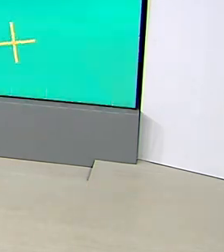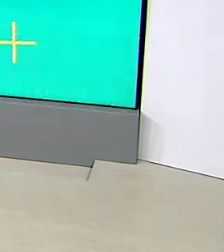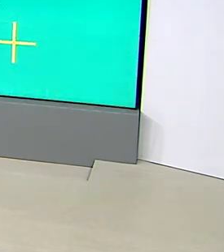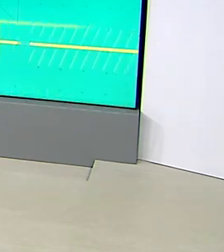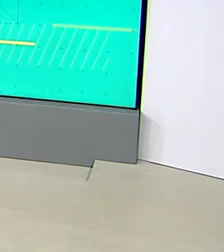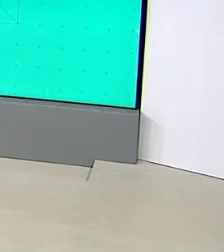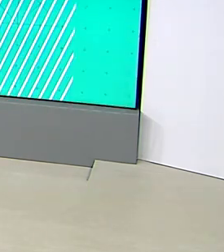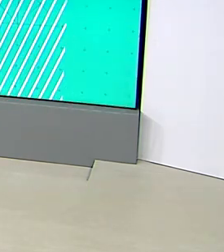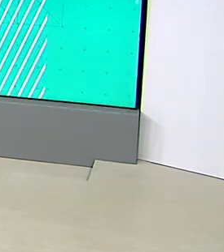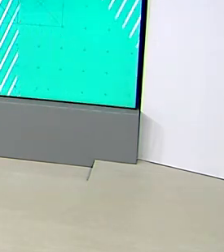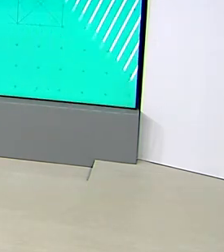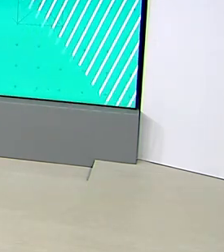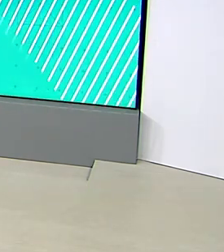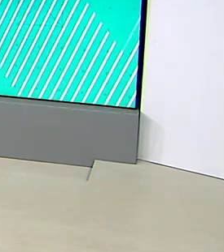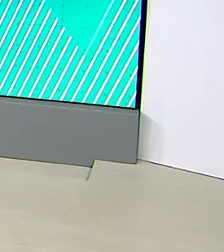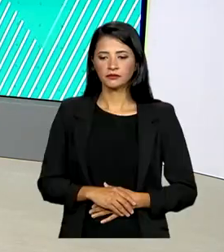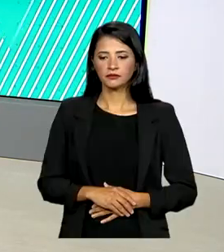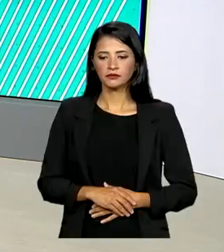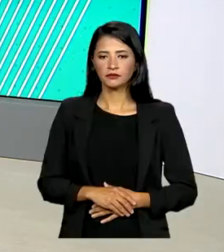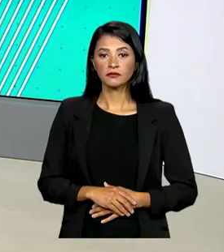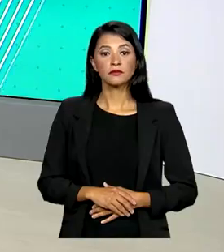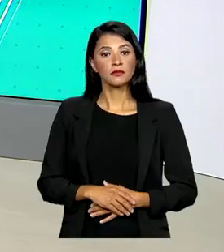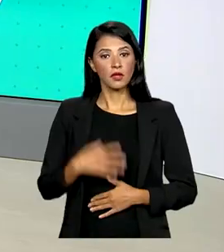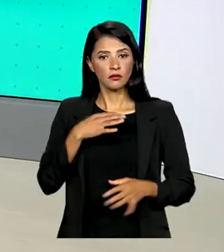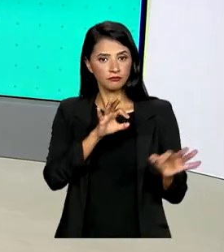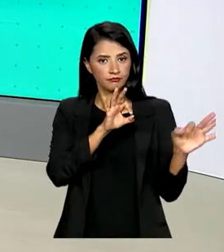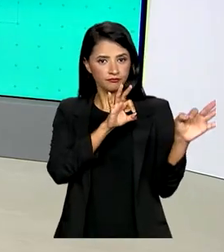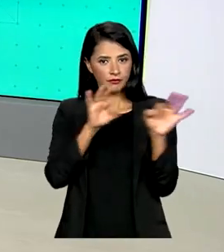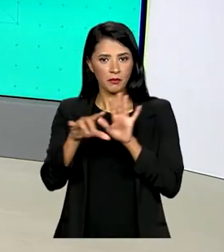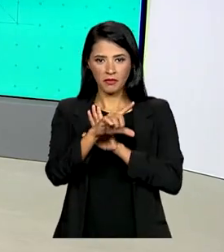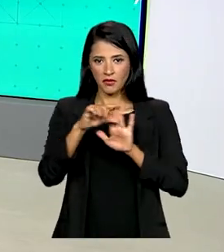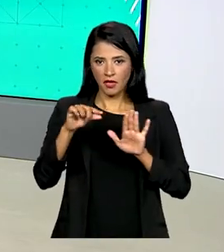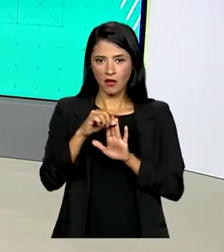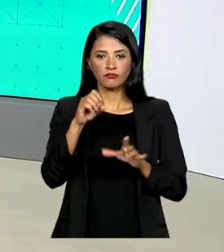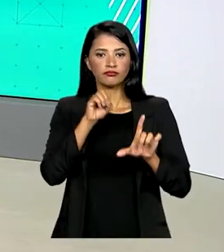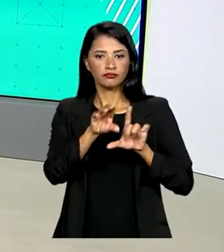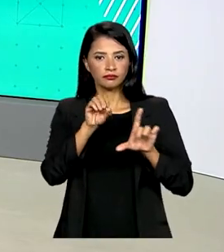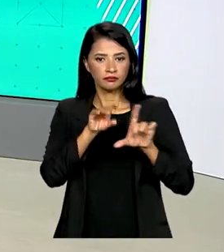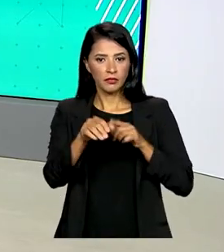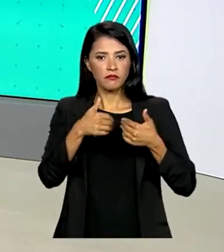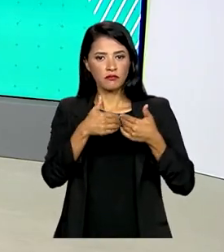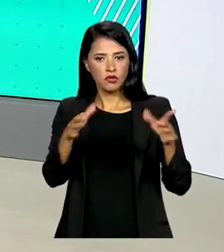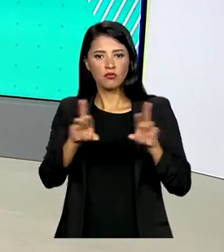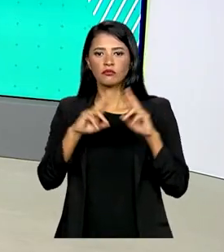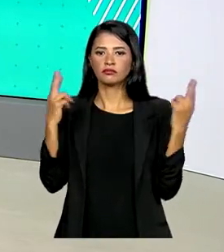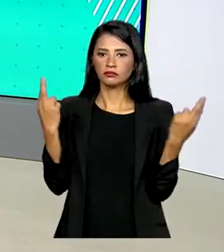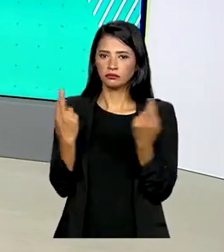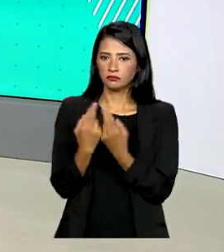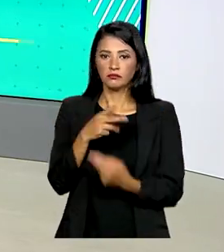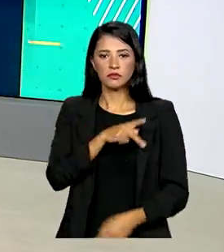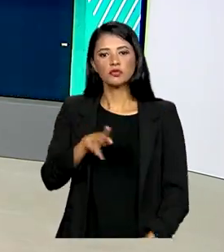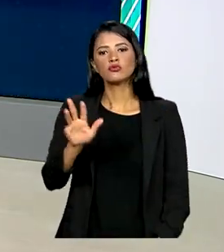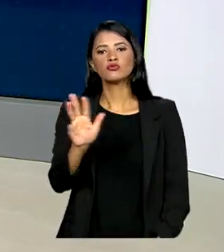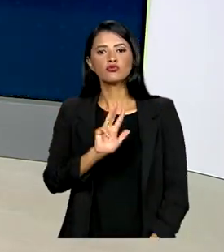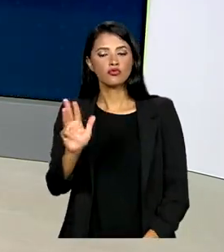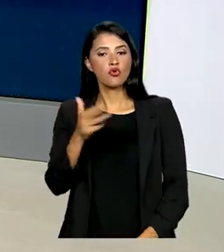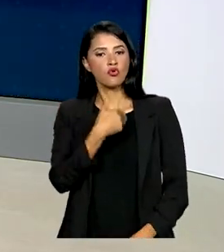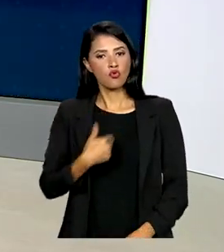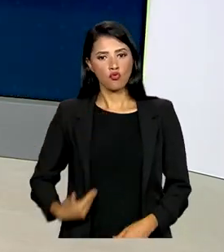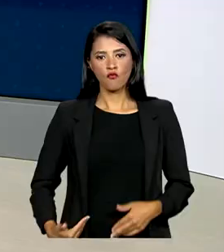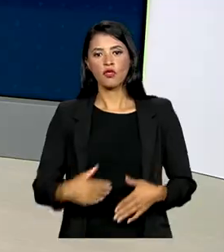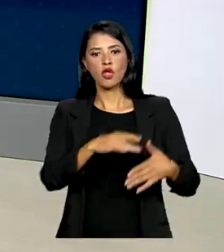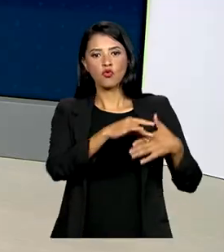Está aí, nós acompanhamos direto do Palácio do Planalto, ao vivo, a abertura da reunião do presidente Lula com governadores